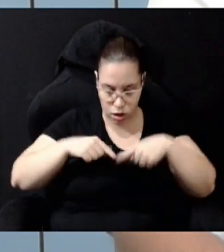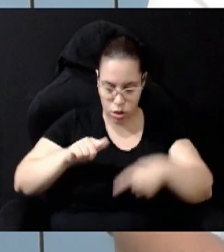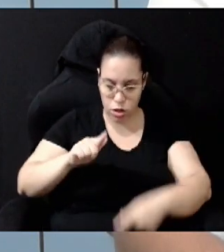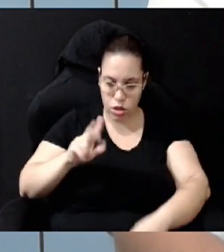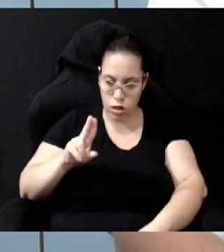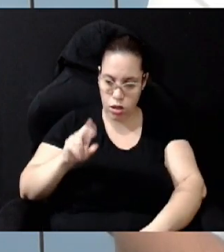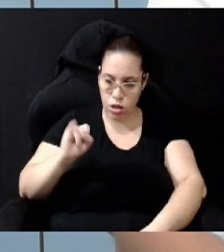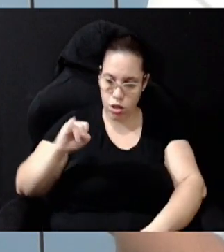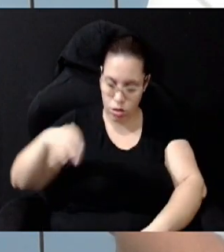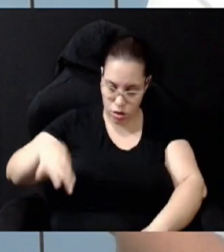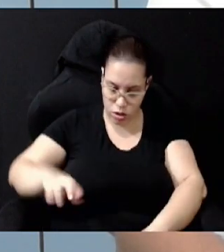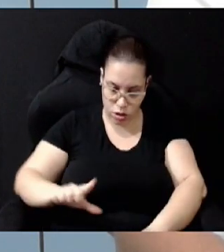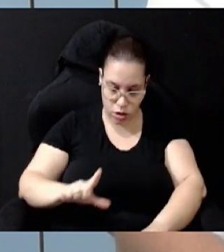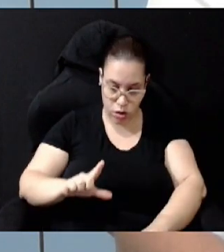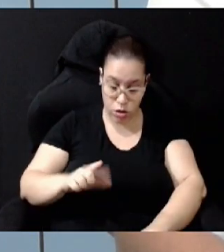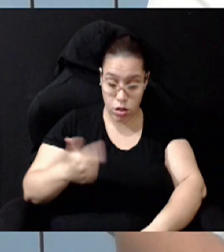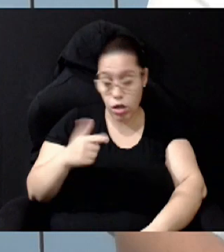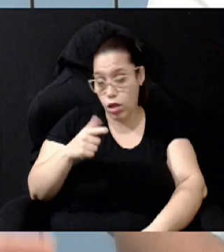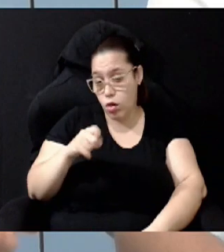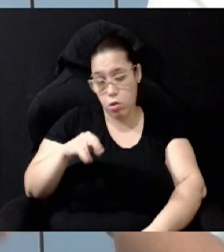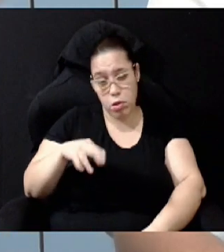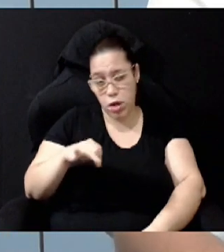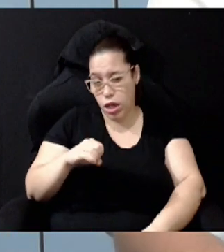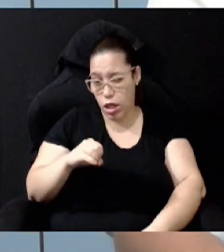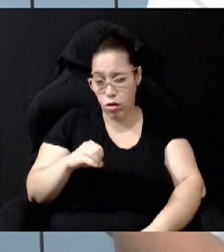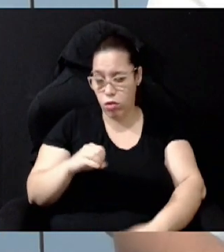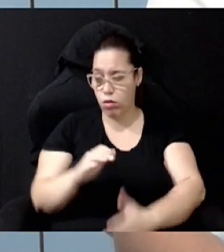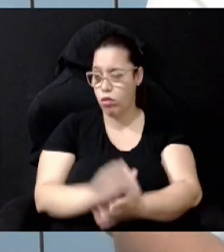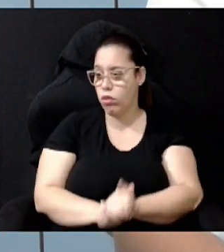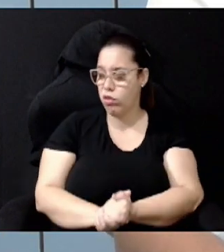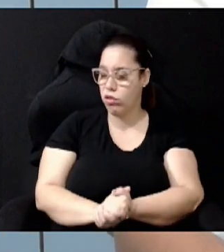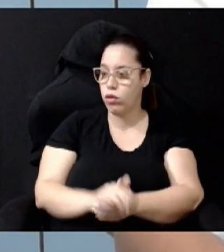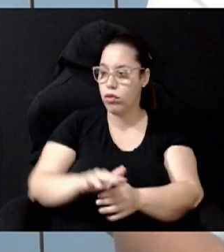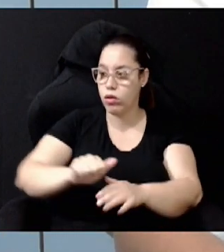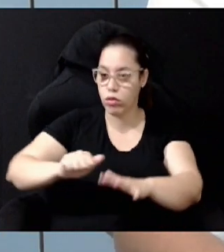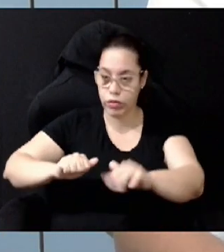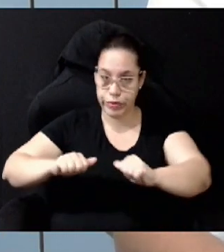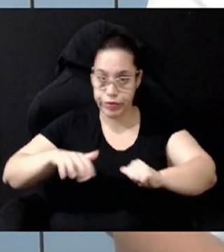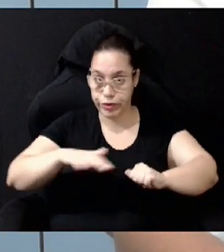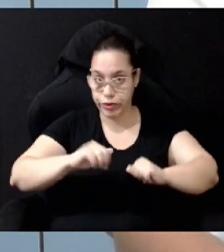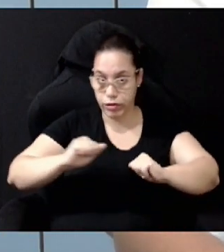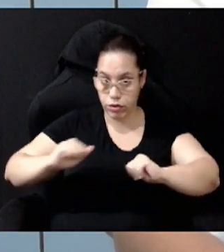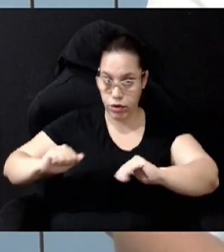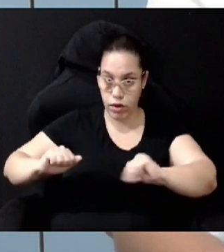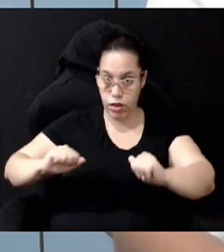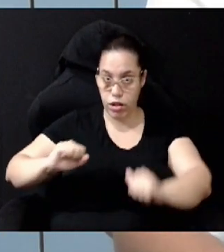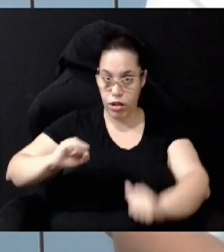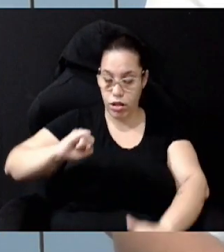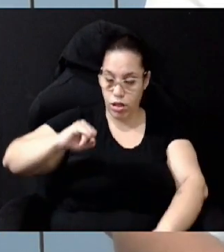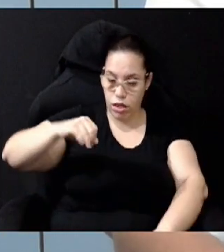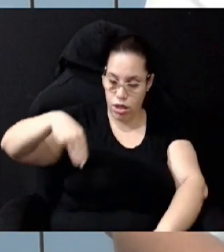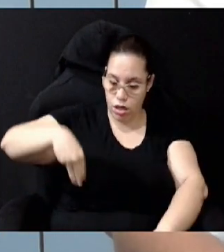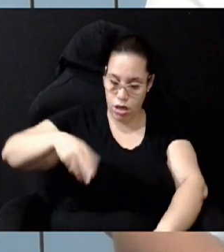não impermeabilizados, né? Tirem a impermeabilização, inclusive, para que elas